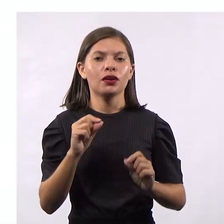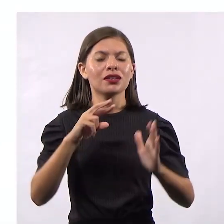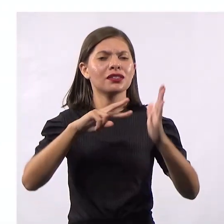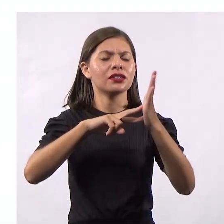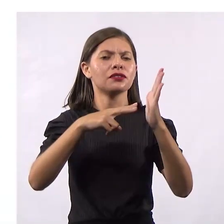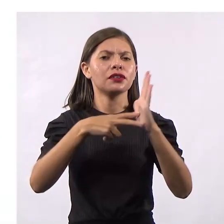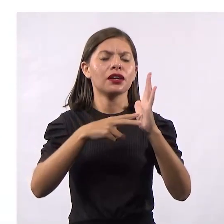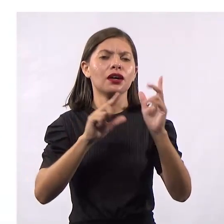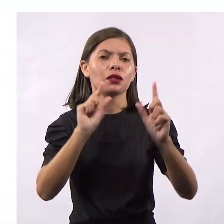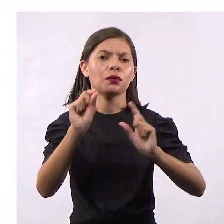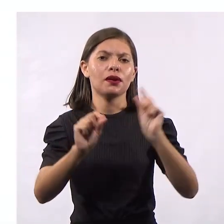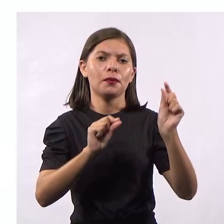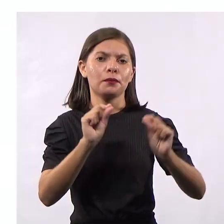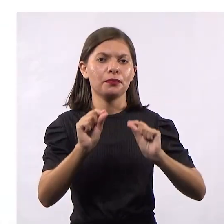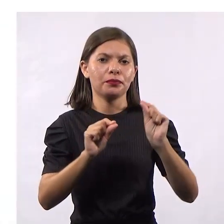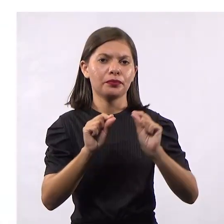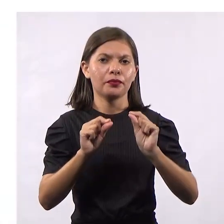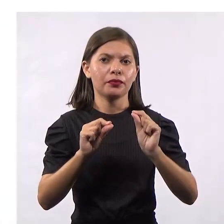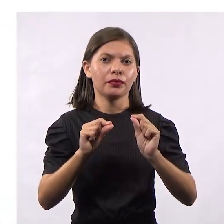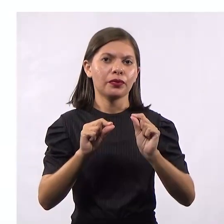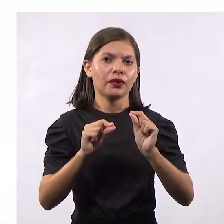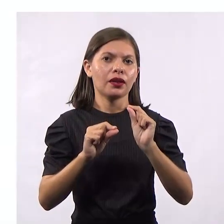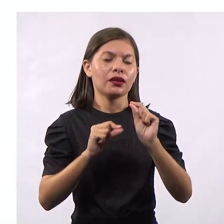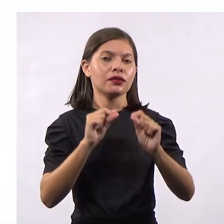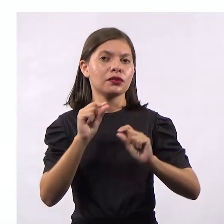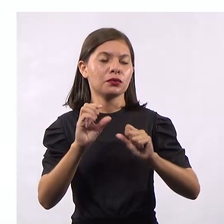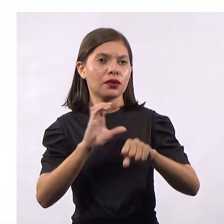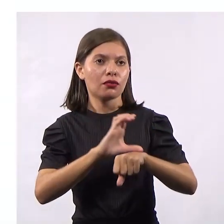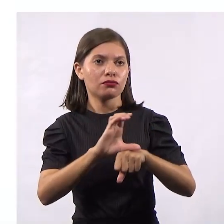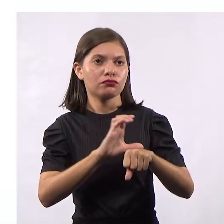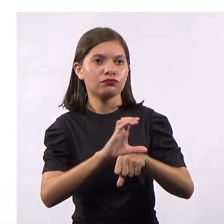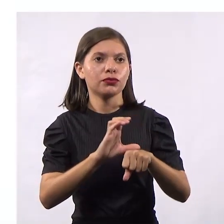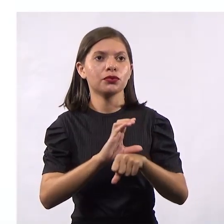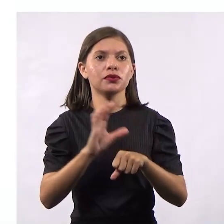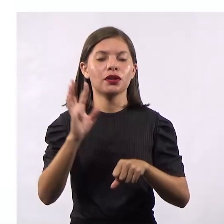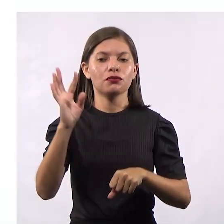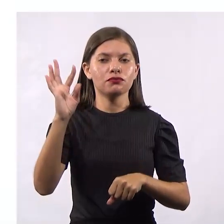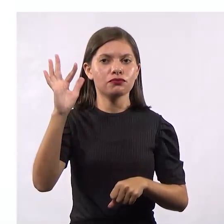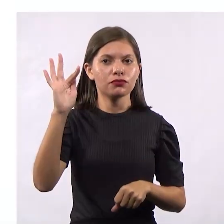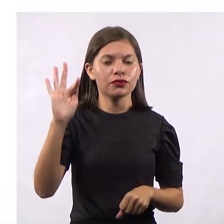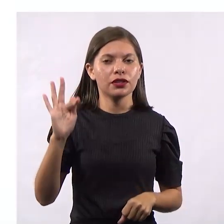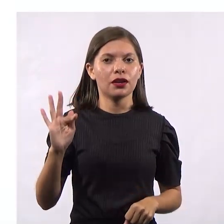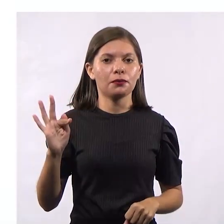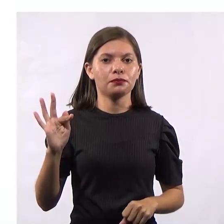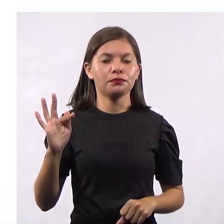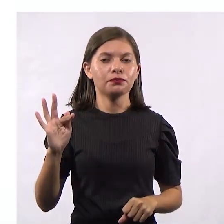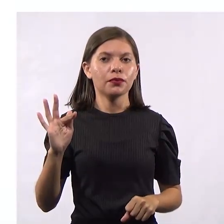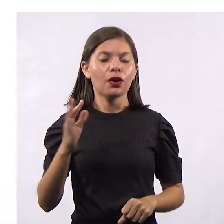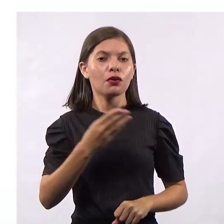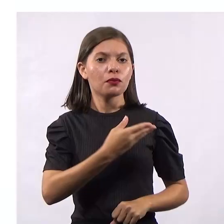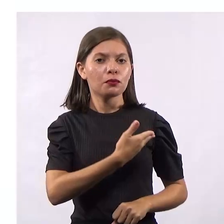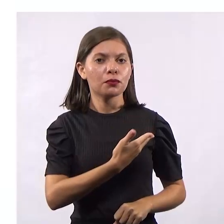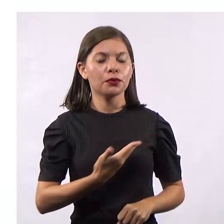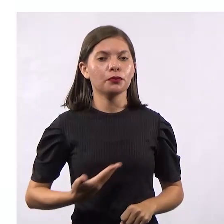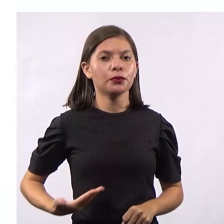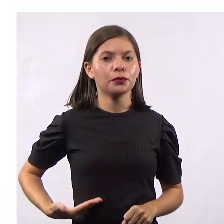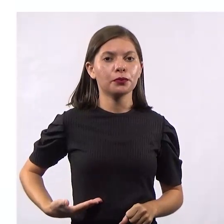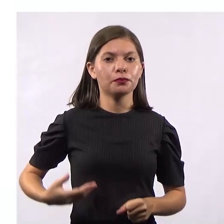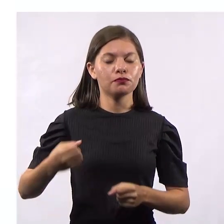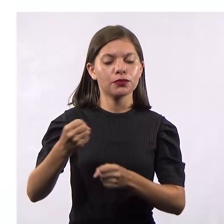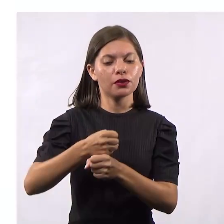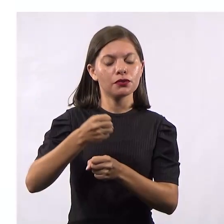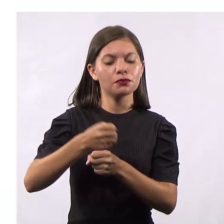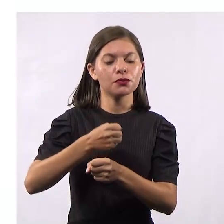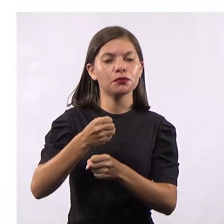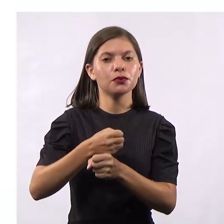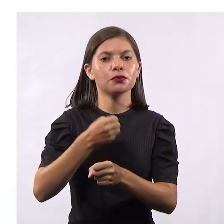isso, professora? É o seguinte, segundo a CF, né, a nossa Constituição, o poder público vai